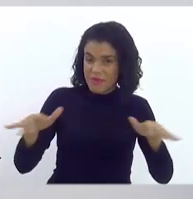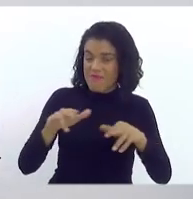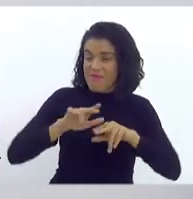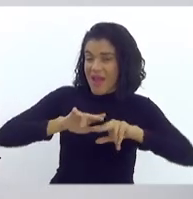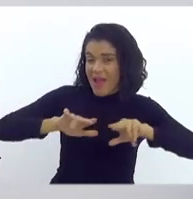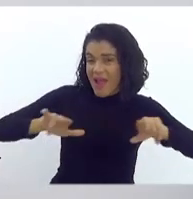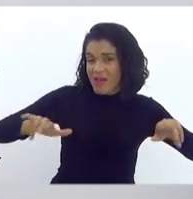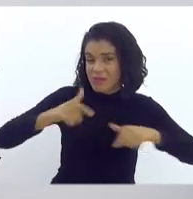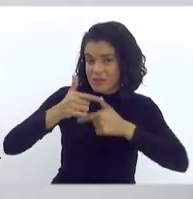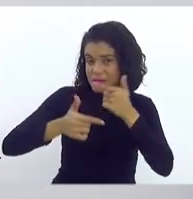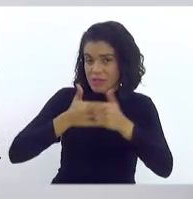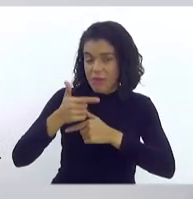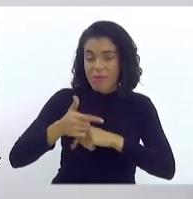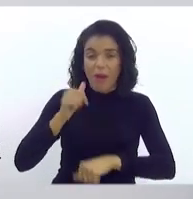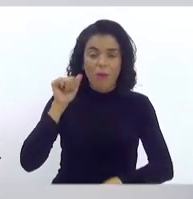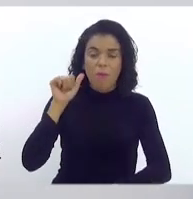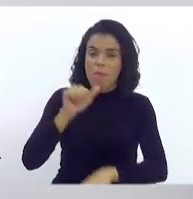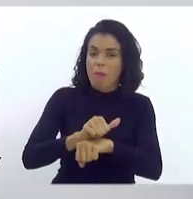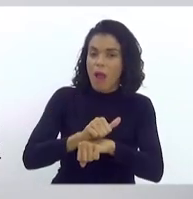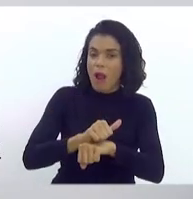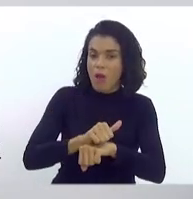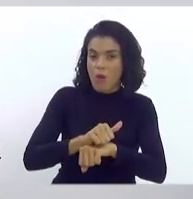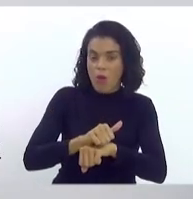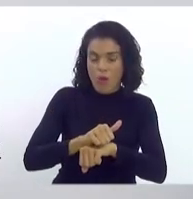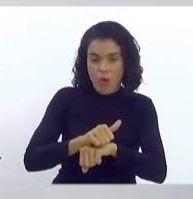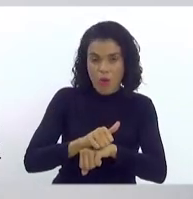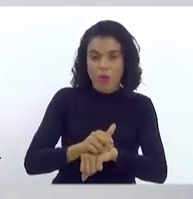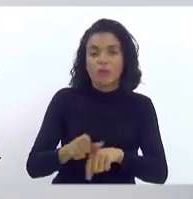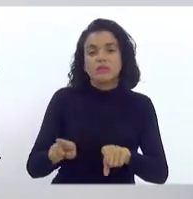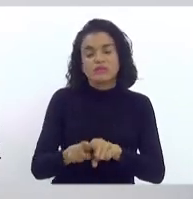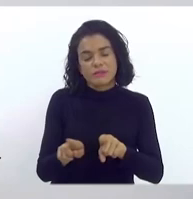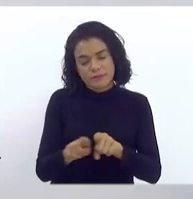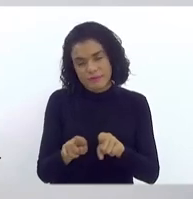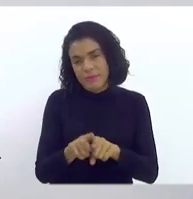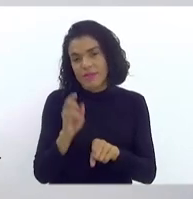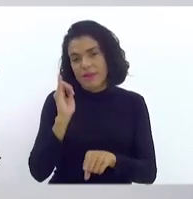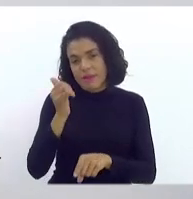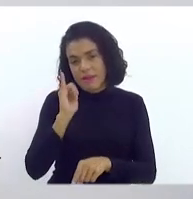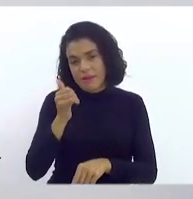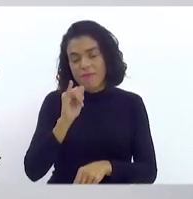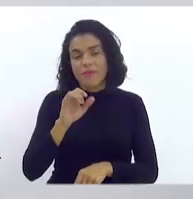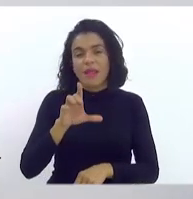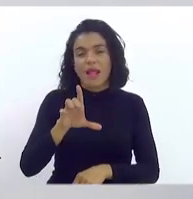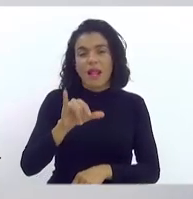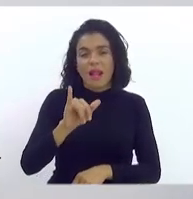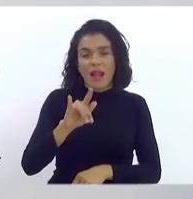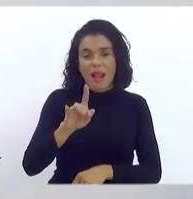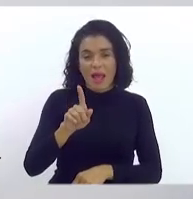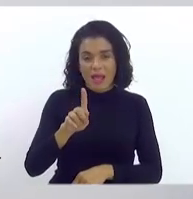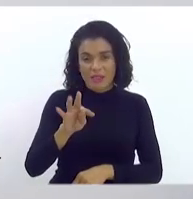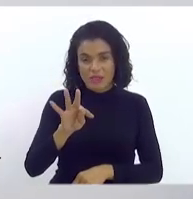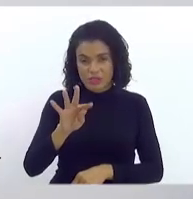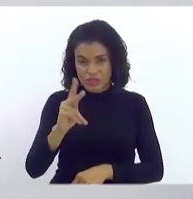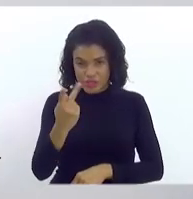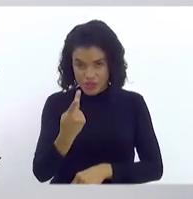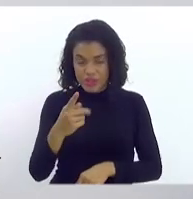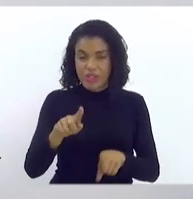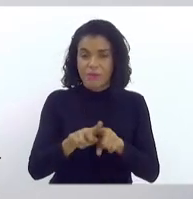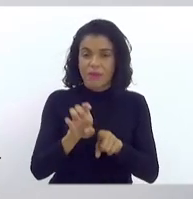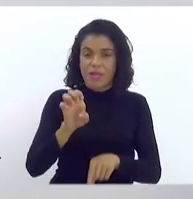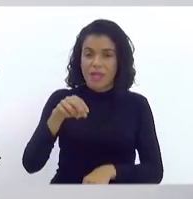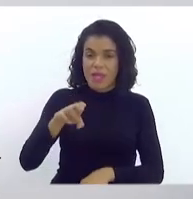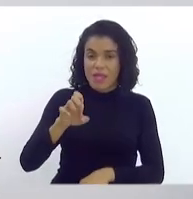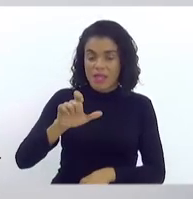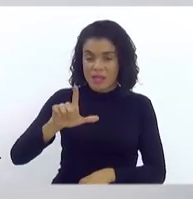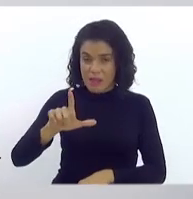foram paralisados e a gente tem relato de outras concessionárias, principalmente da Light e da Enel, que reduziram seus custos assim, de uma maneira